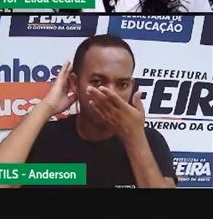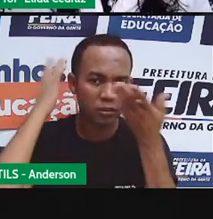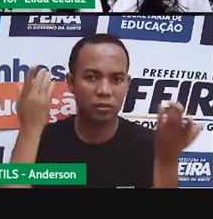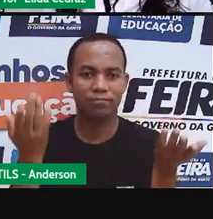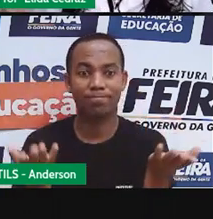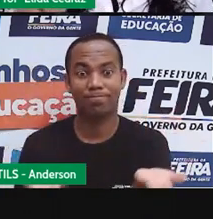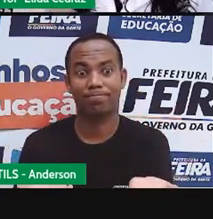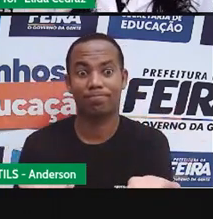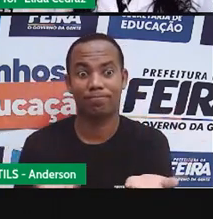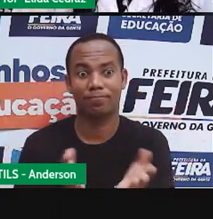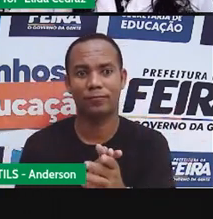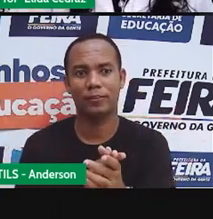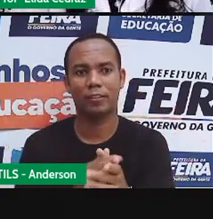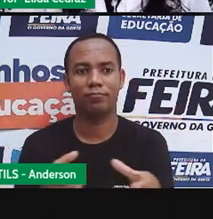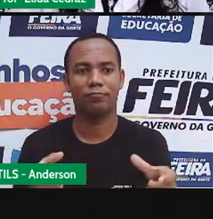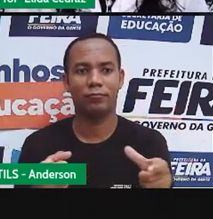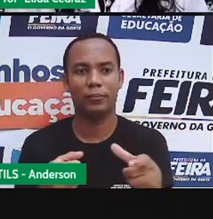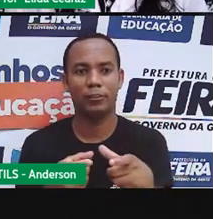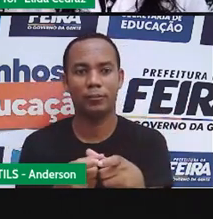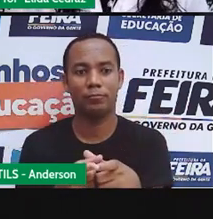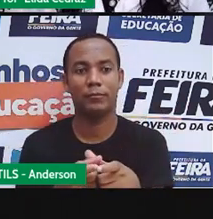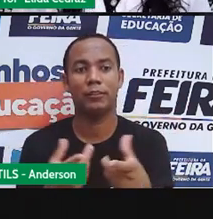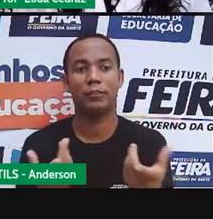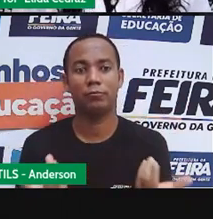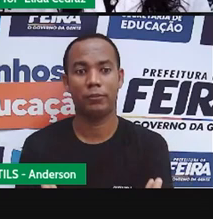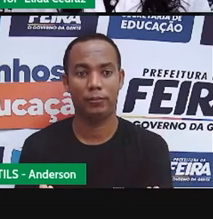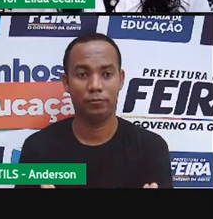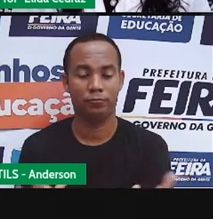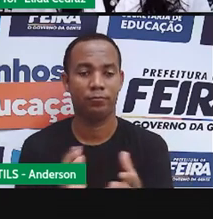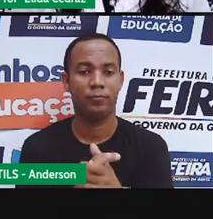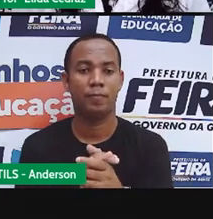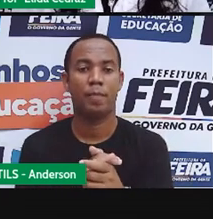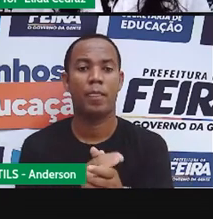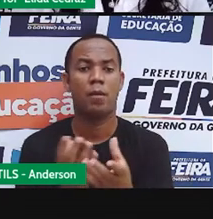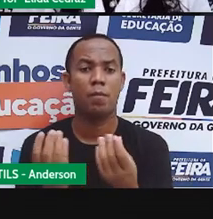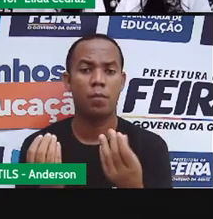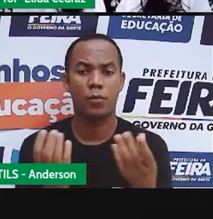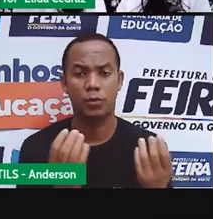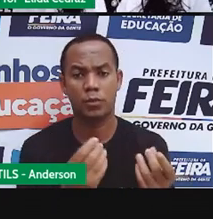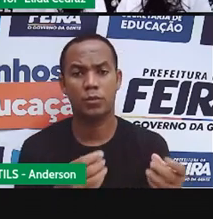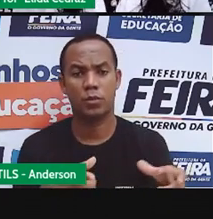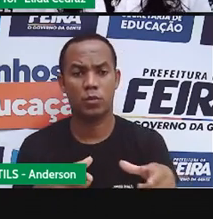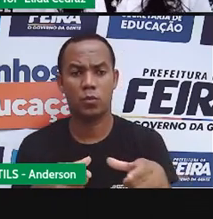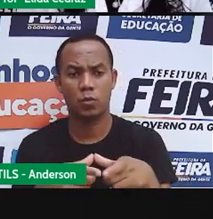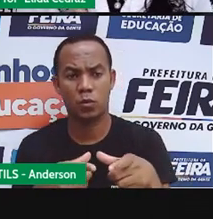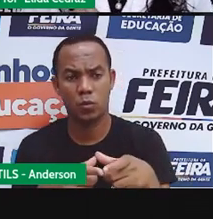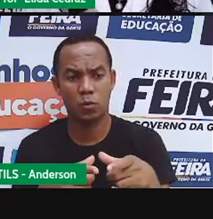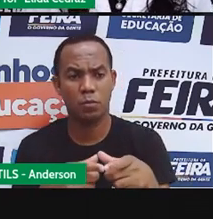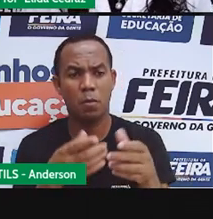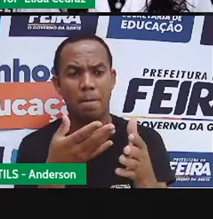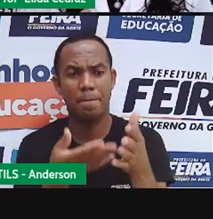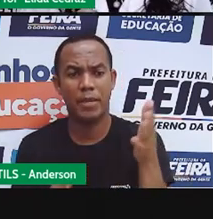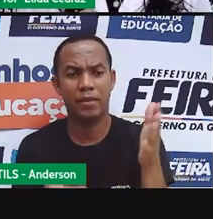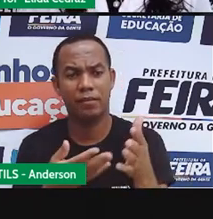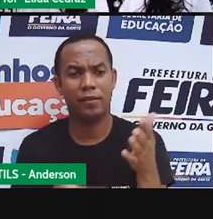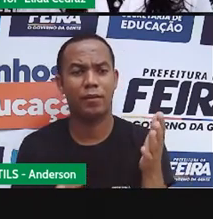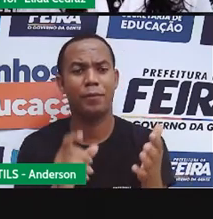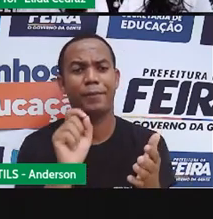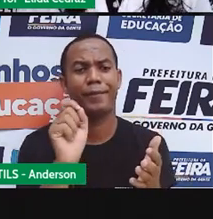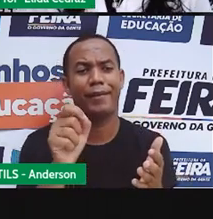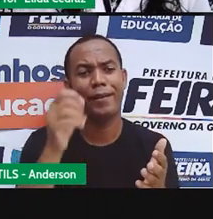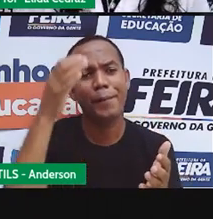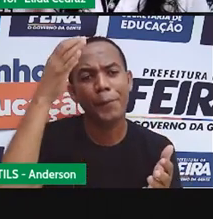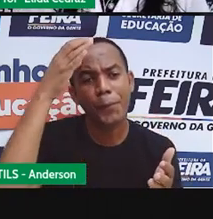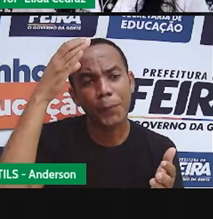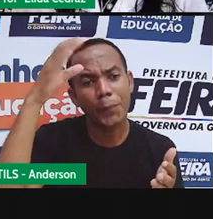indígenas, demarcadas e protegidas pelo governo. E muitos povos perderam a sua identidade